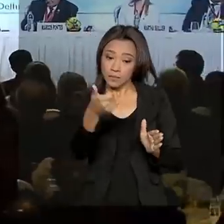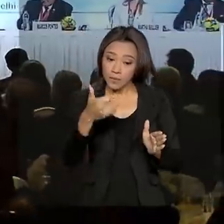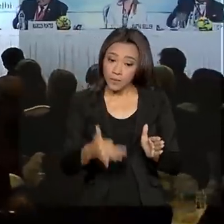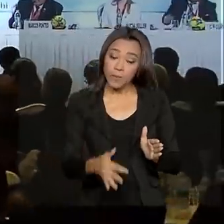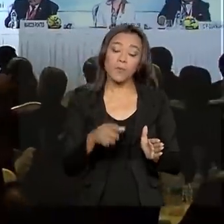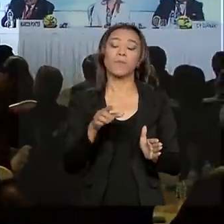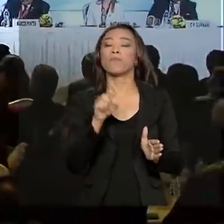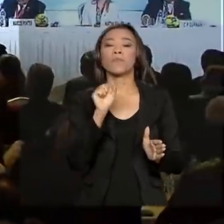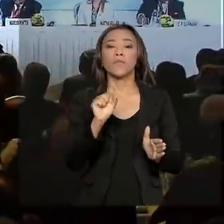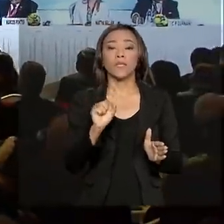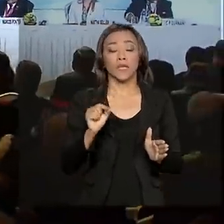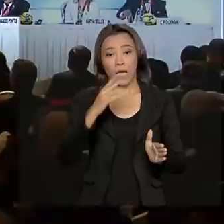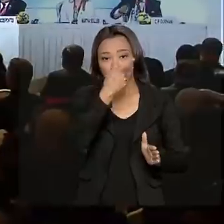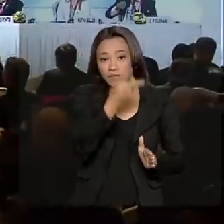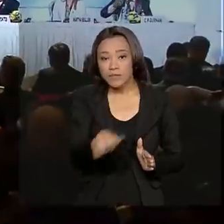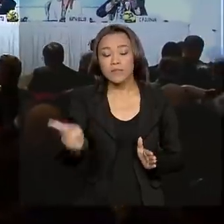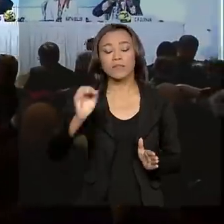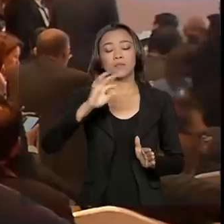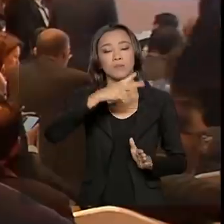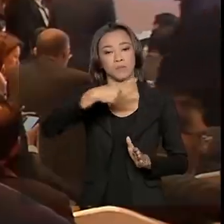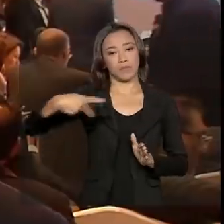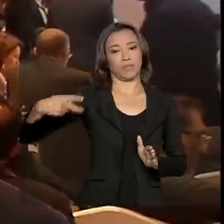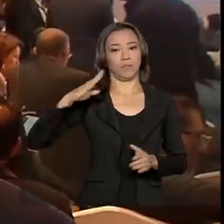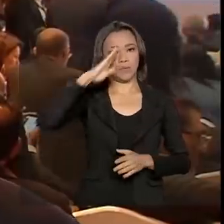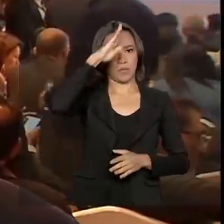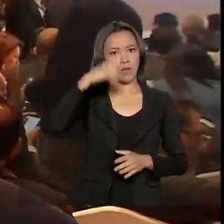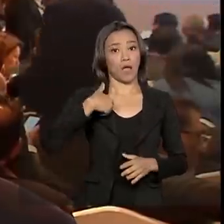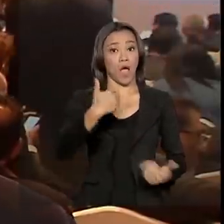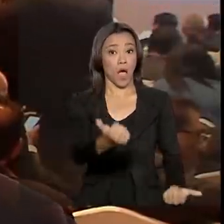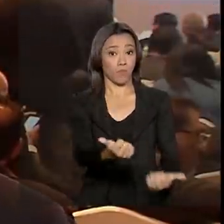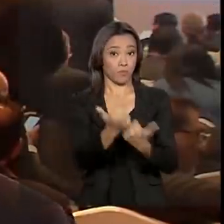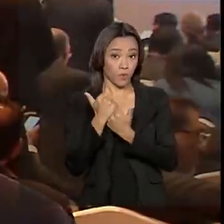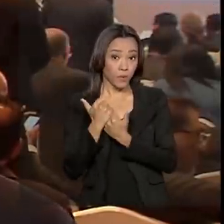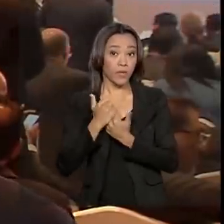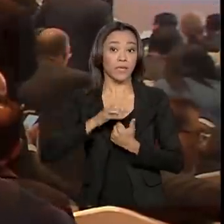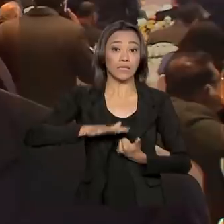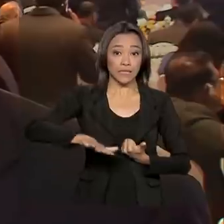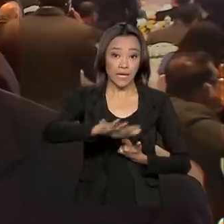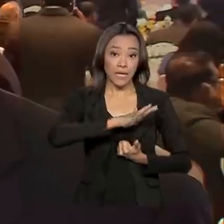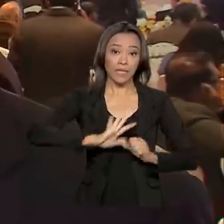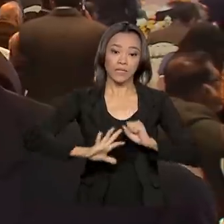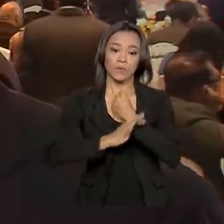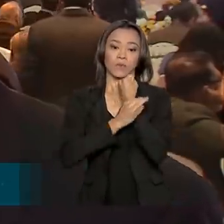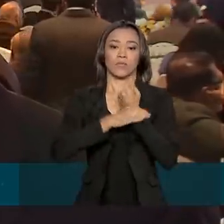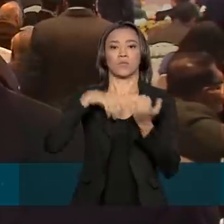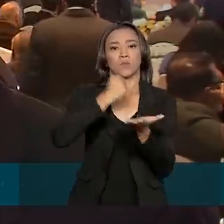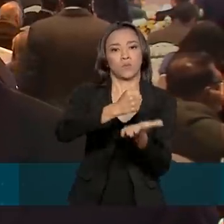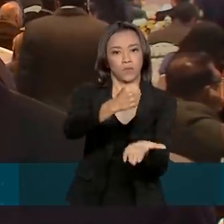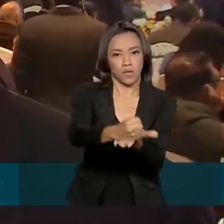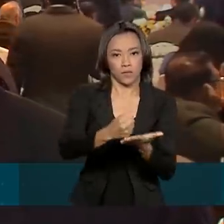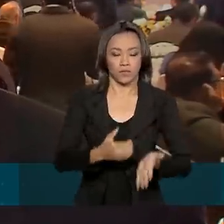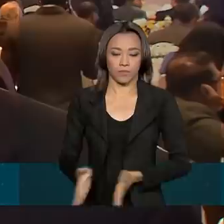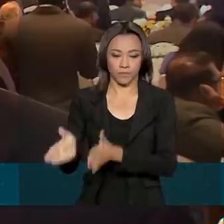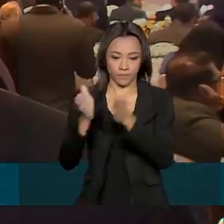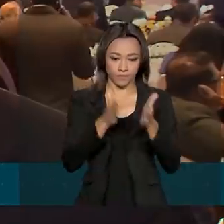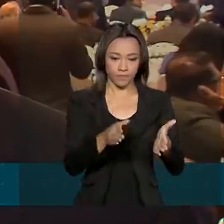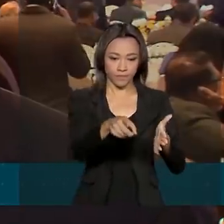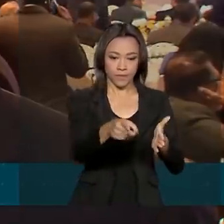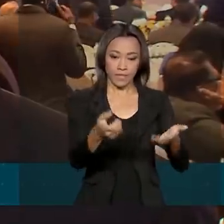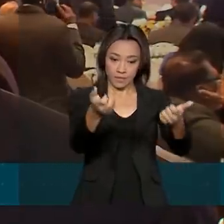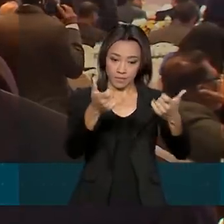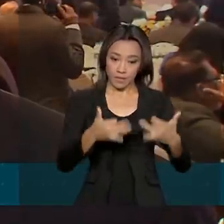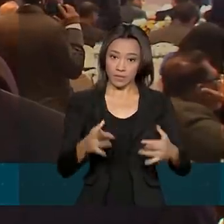presidente Jair Bolsonaro ajuda a trazer segurança jurídica para os negócios. A gente espera que dê uma impulsionada